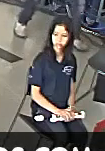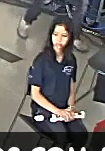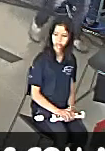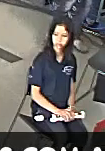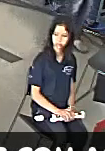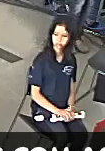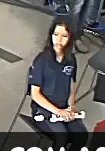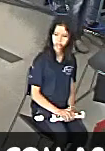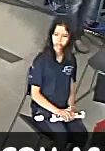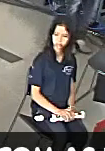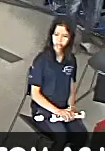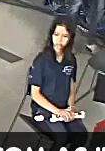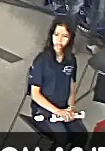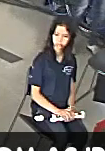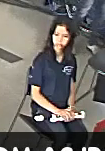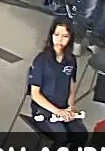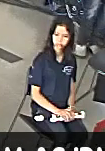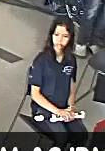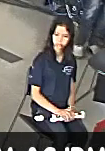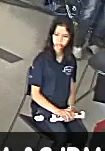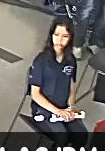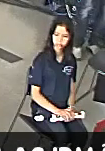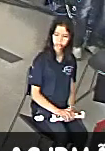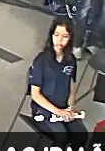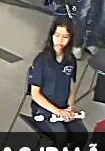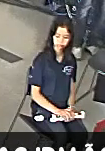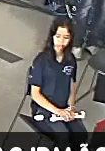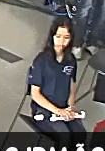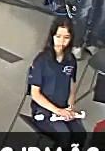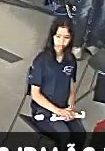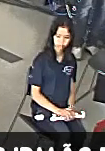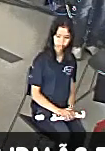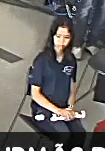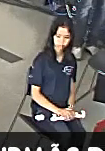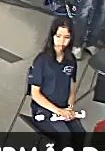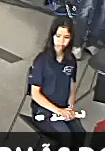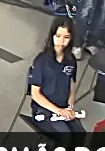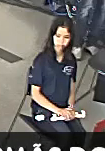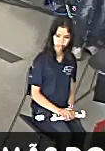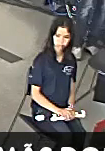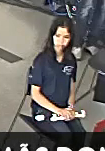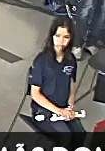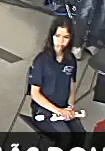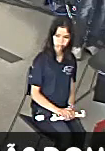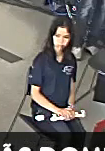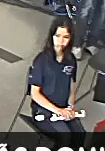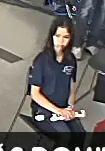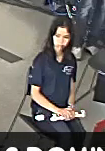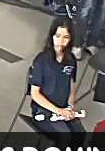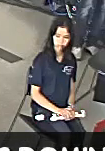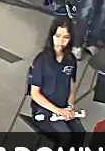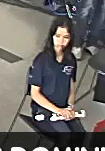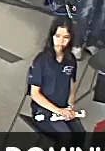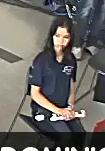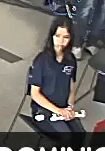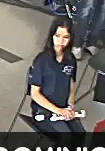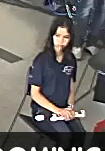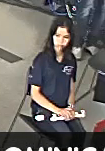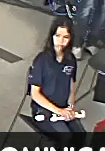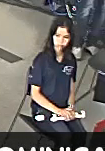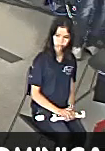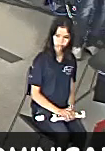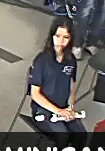horizonte de possibilidades que só a educação pode proporcionar. As Irmãs da Anunciata constituem